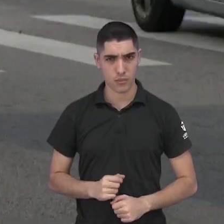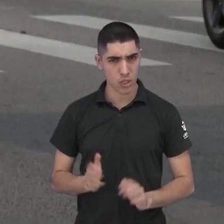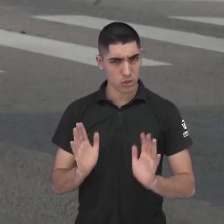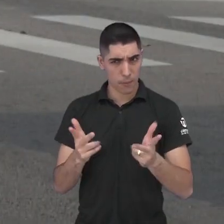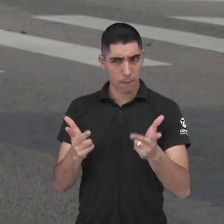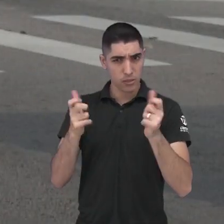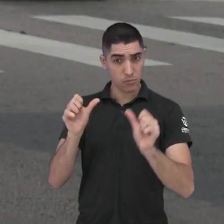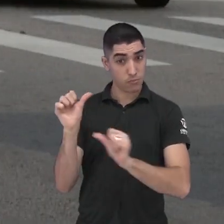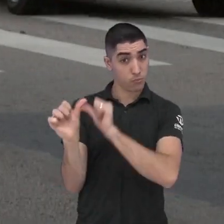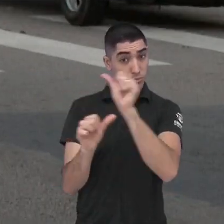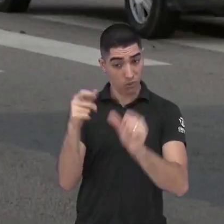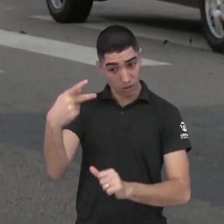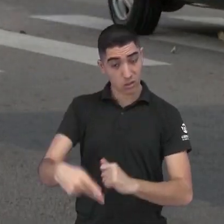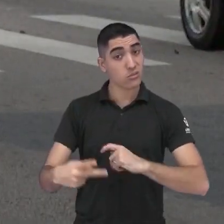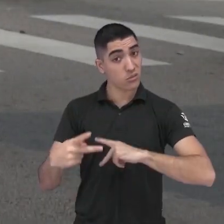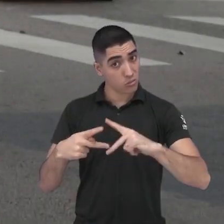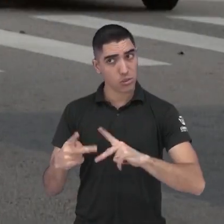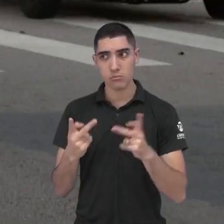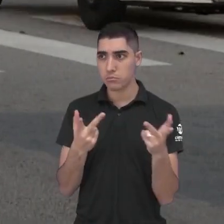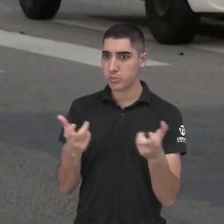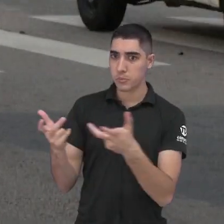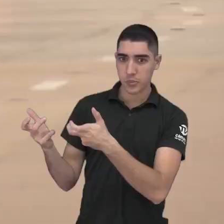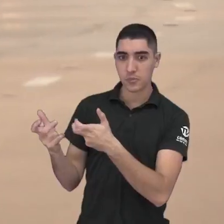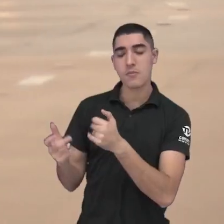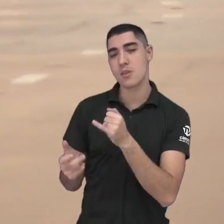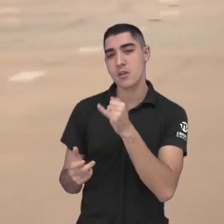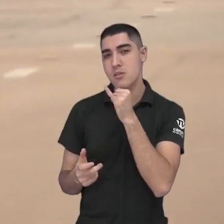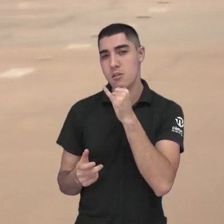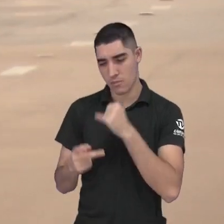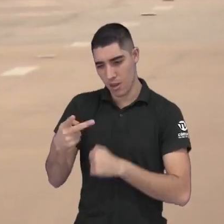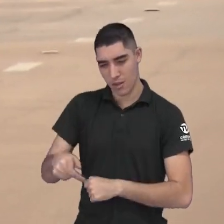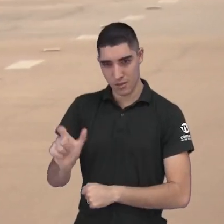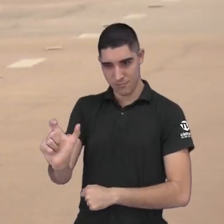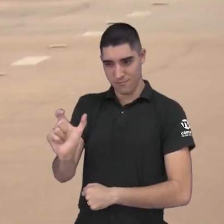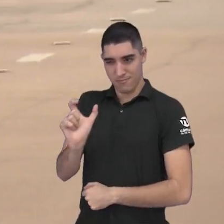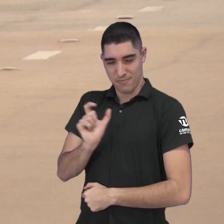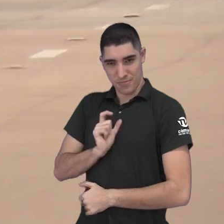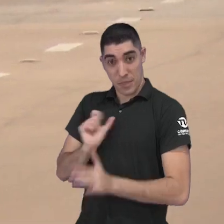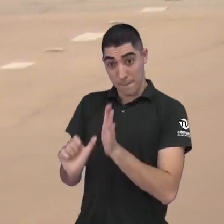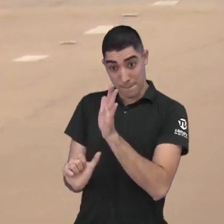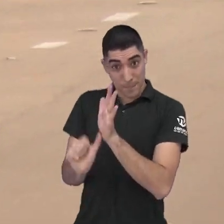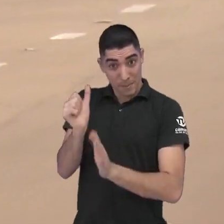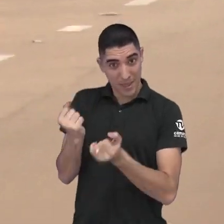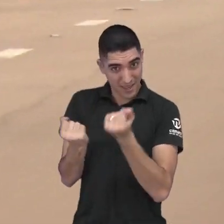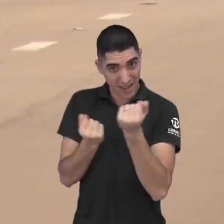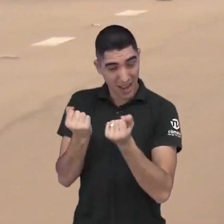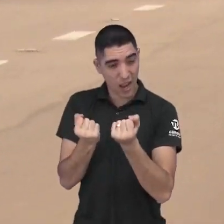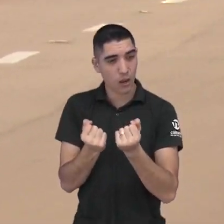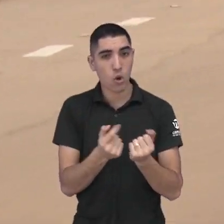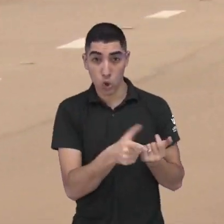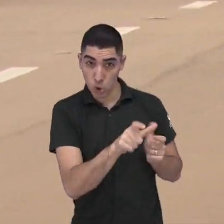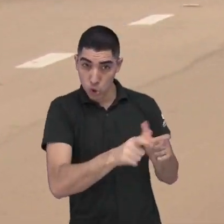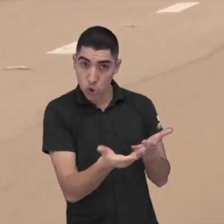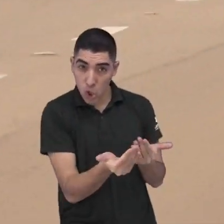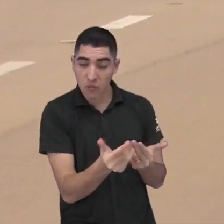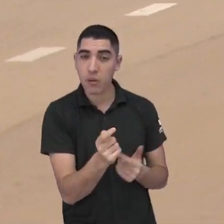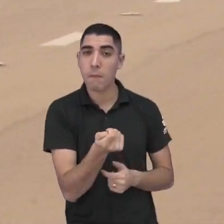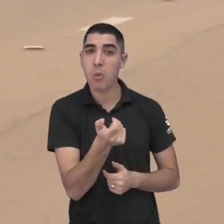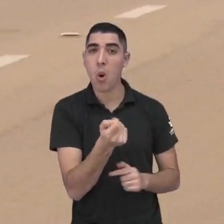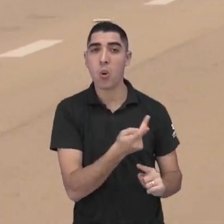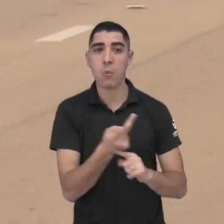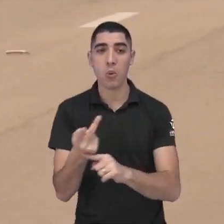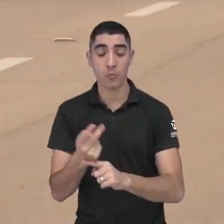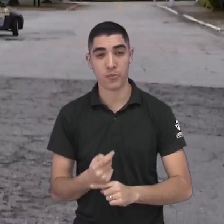Essa mudança é perceptível em São José dos Campos. Aqui, a primeira habilitação tem sido cada vez menos procurada